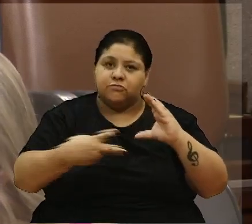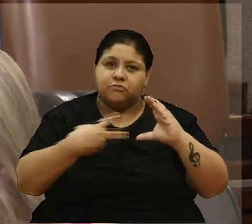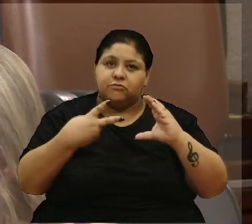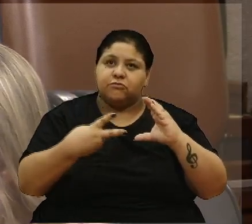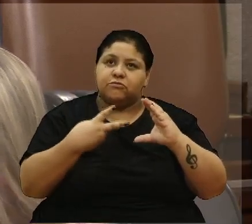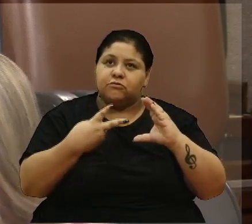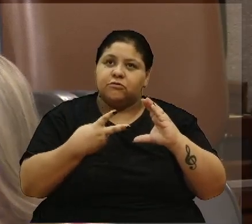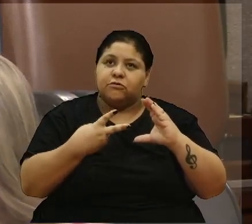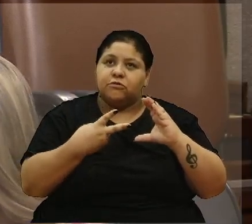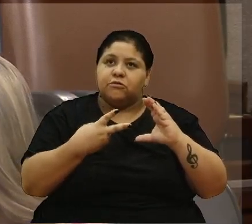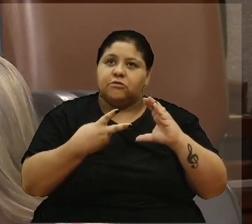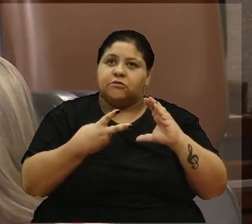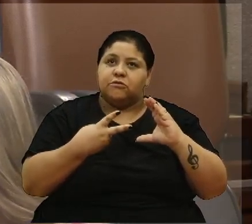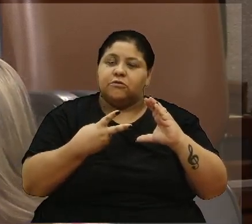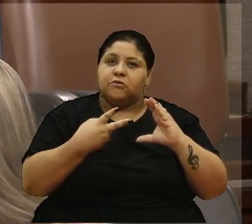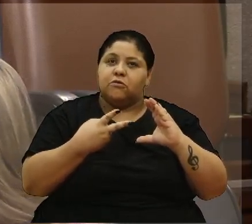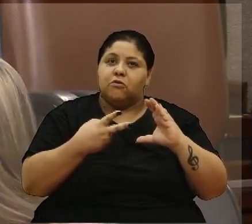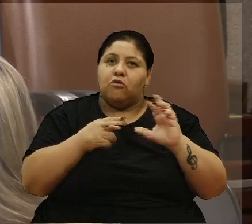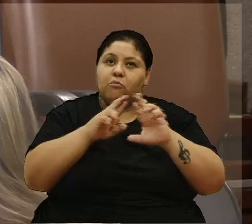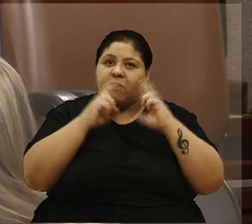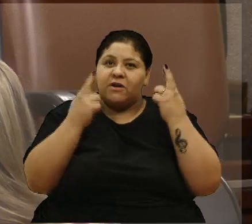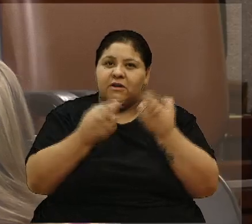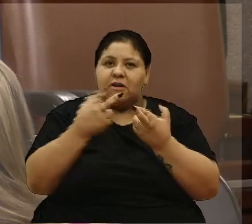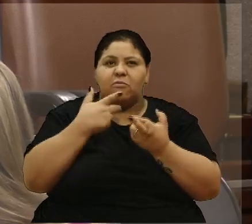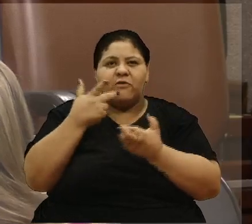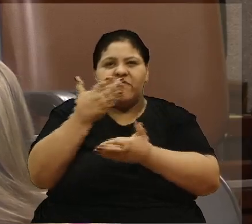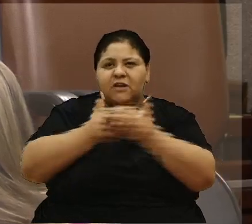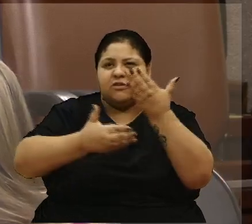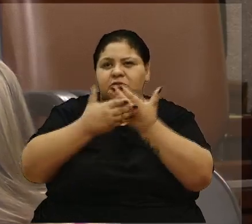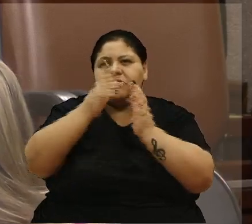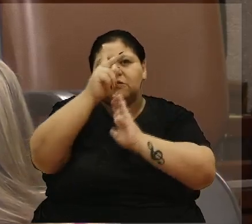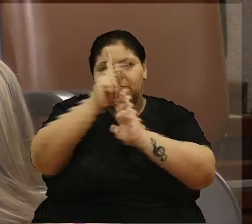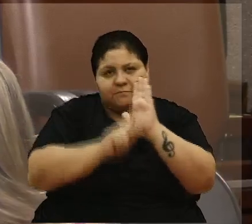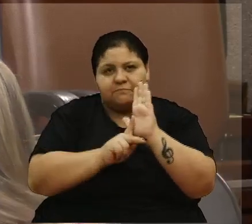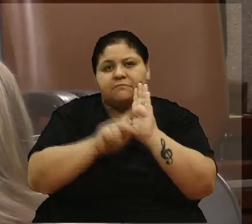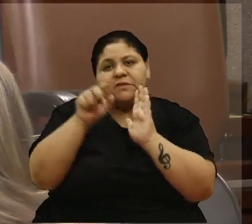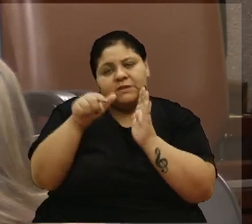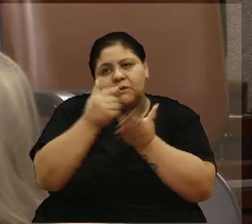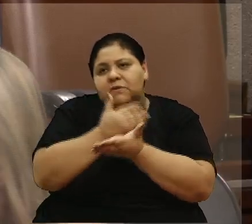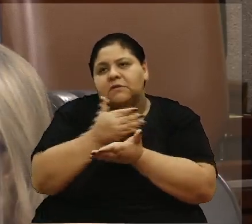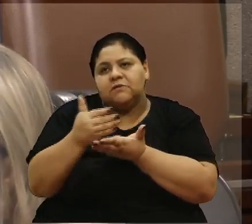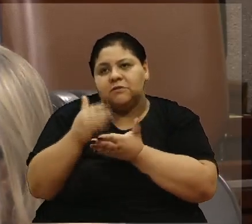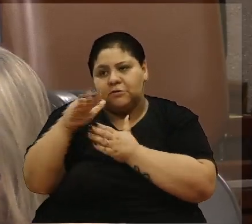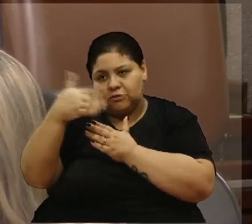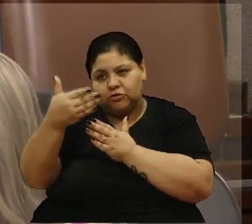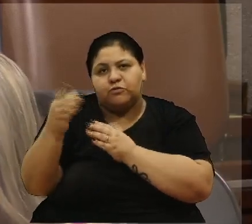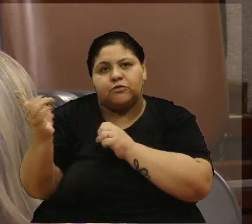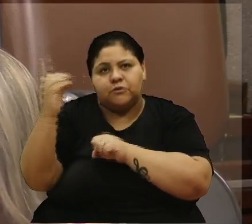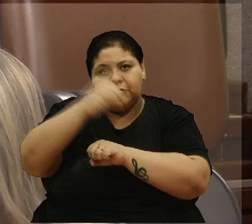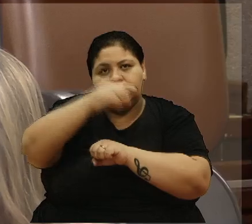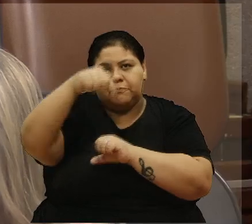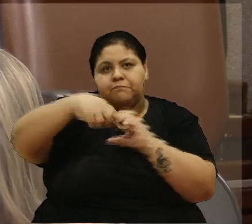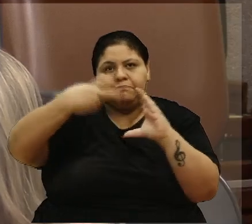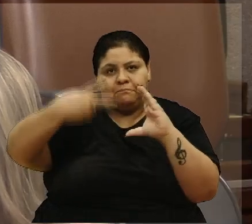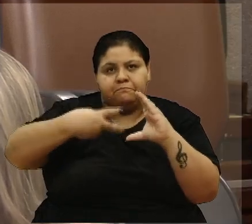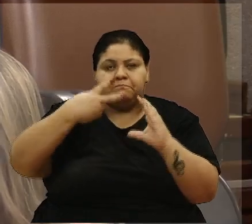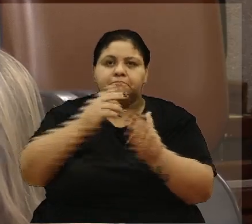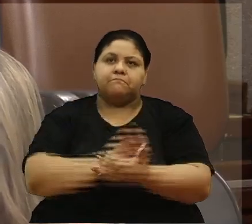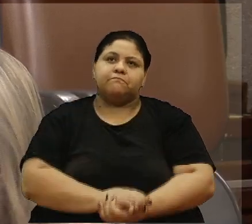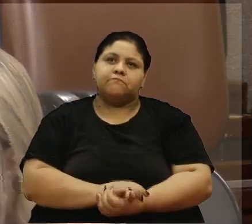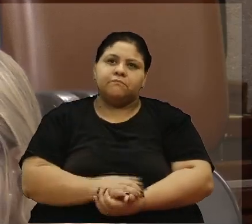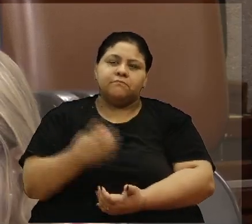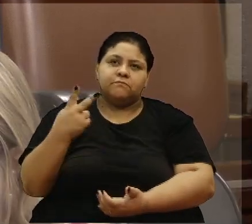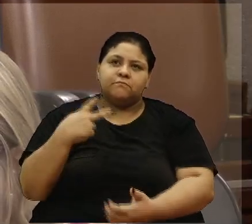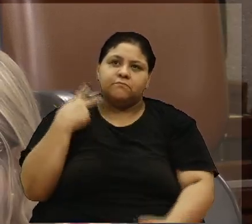tratar sobre todos os projetos que seriam aportados e serão aportados ainda nos próximos dias aqui na Câmara. Então,